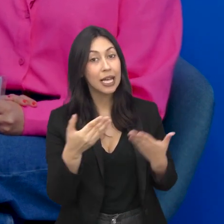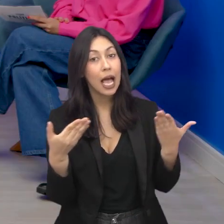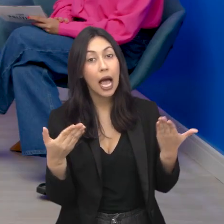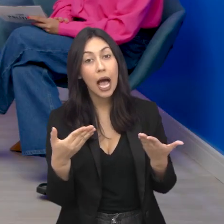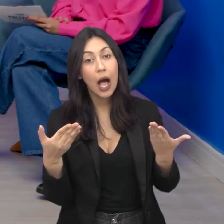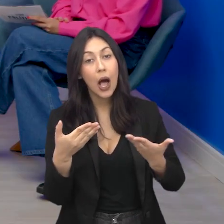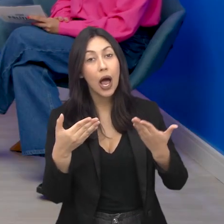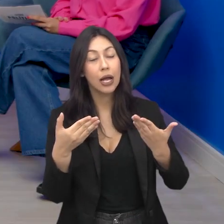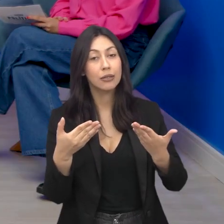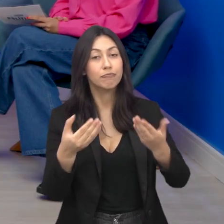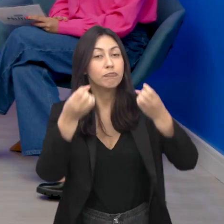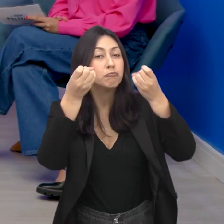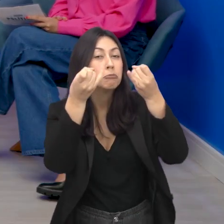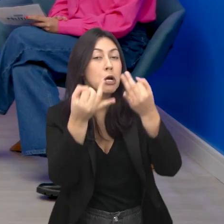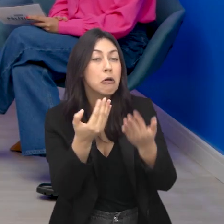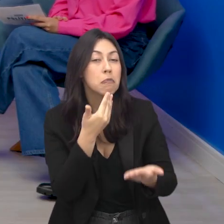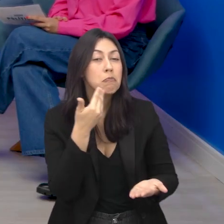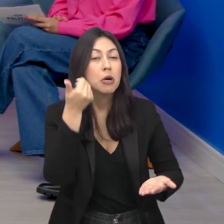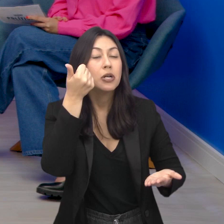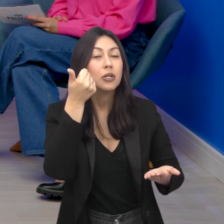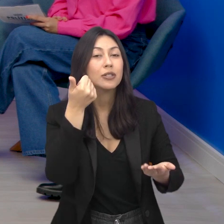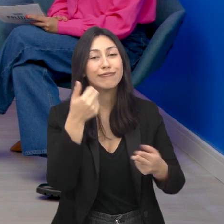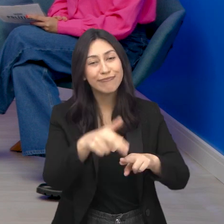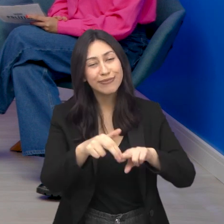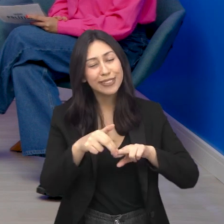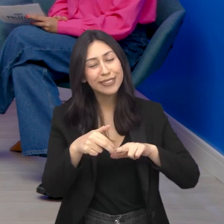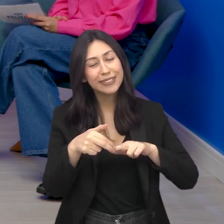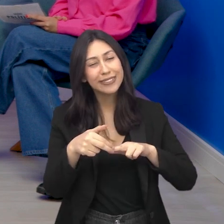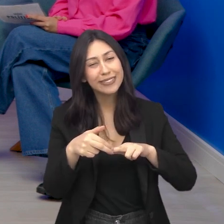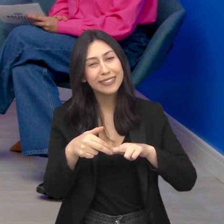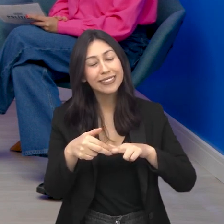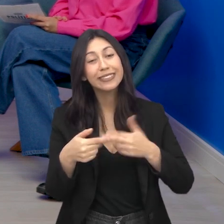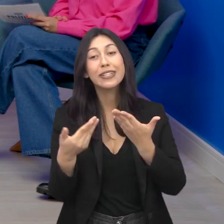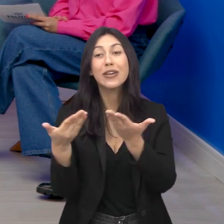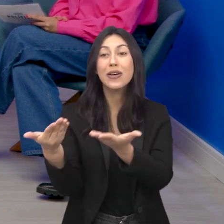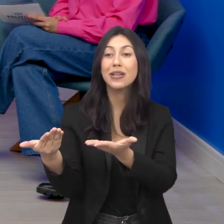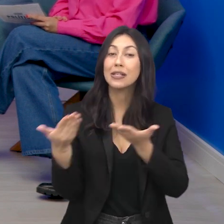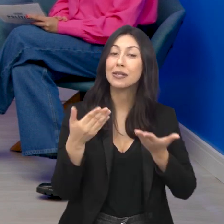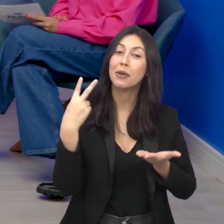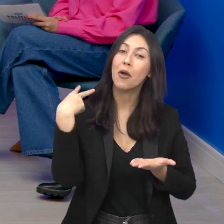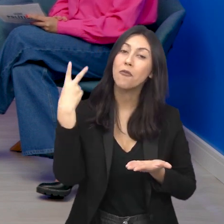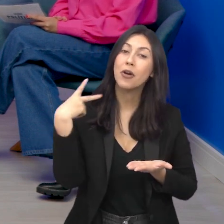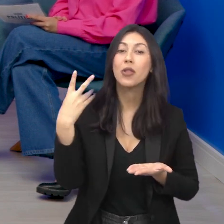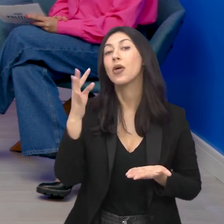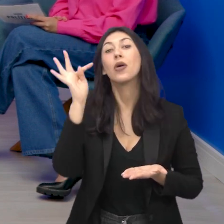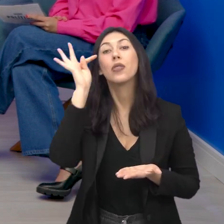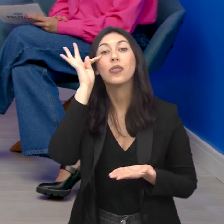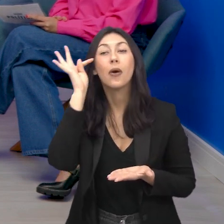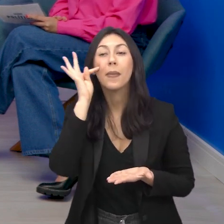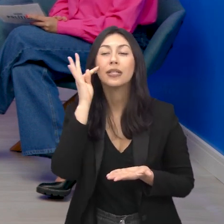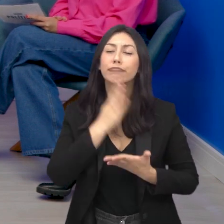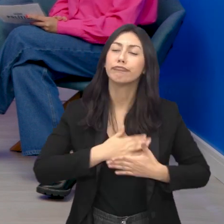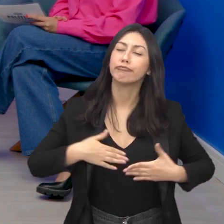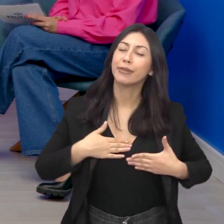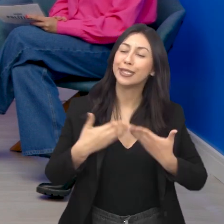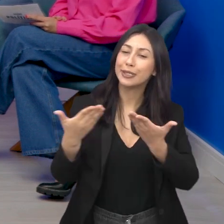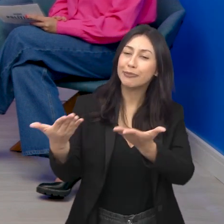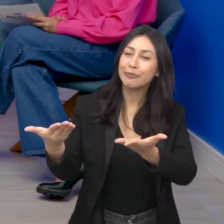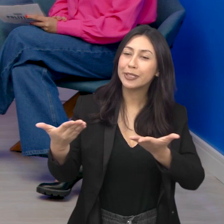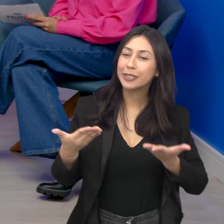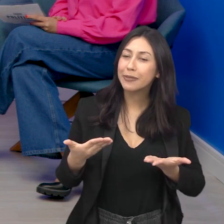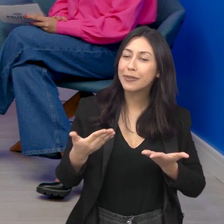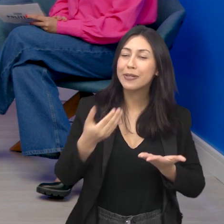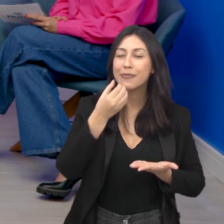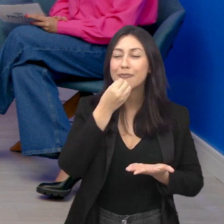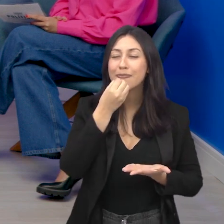Agora a gente expande o assunto e por isso recebemos aqui o vereador Tomás Henrique. Vereador, muito prazer tê-lo